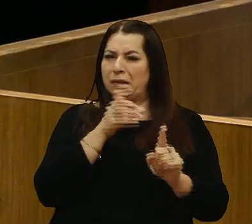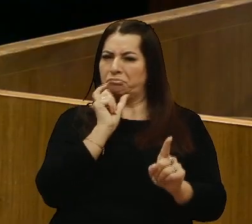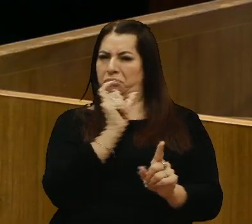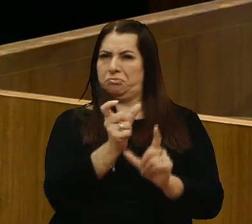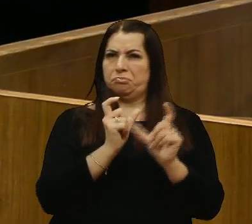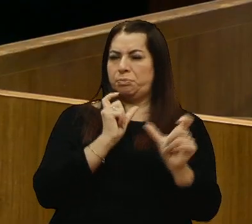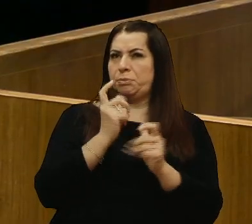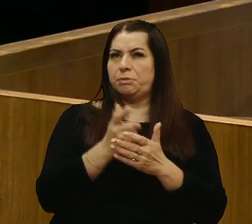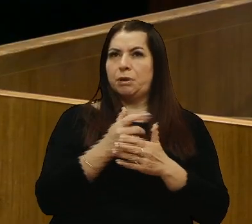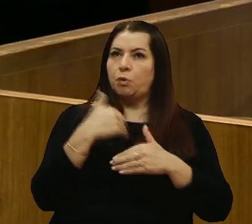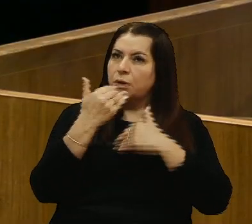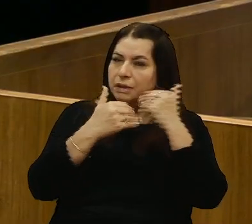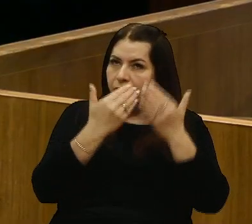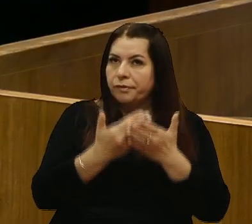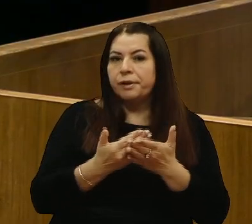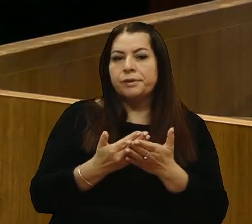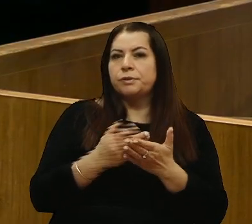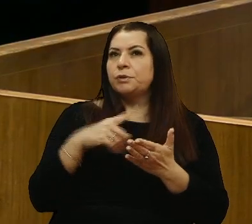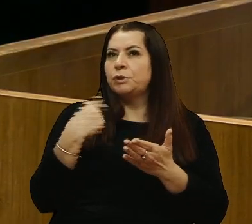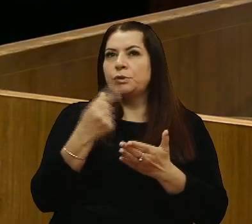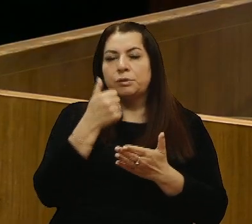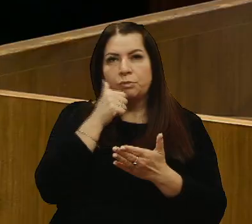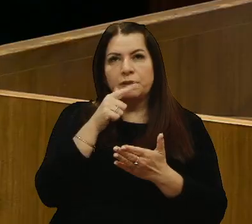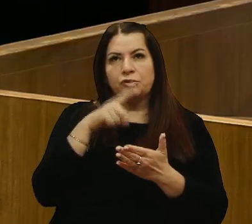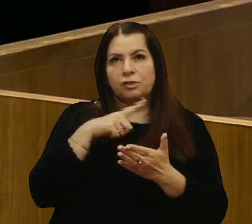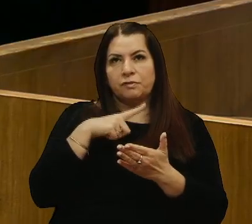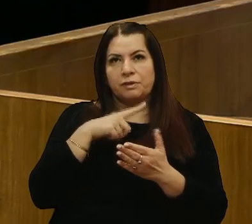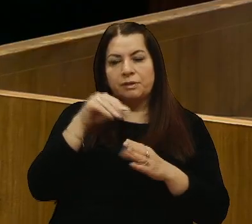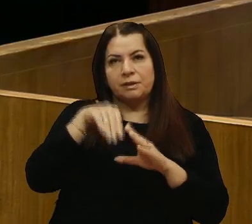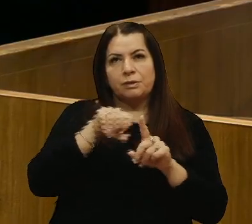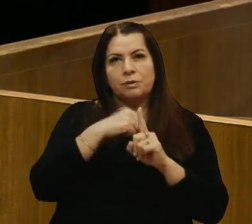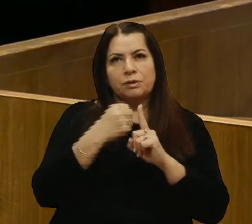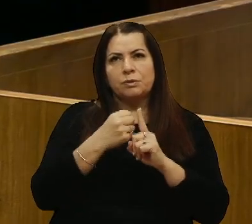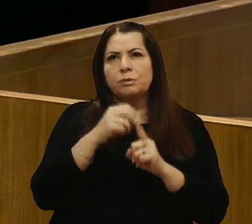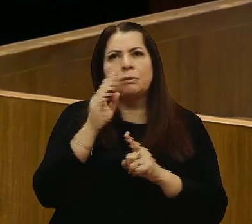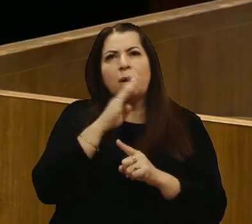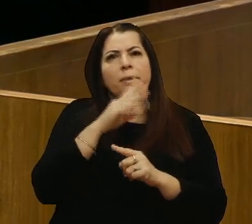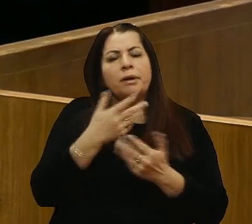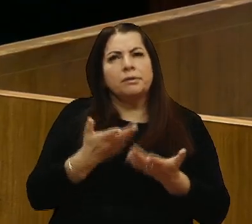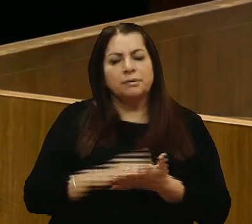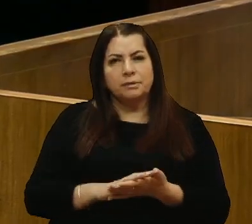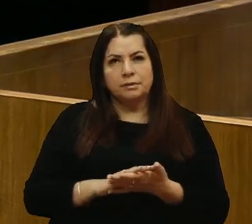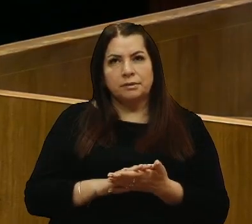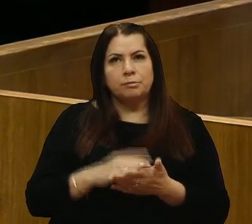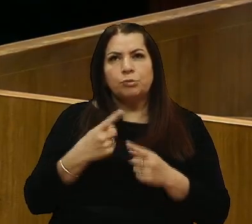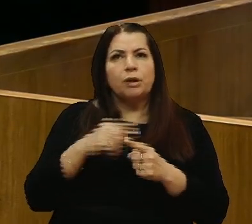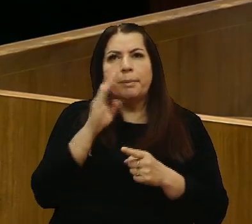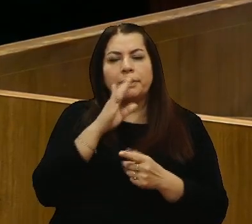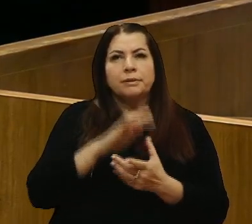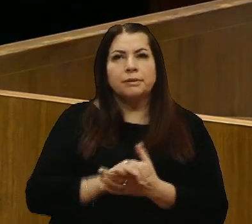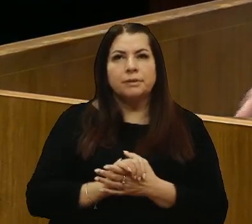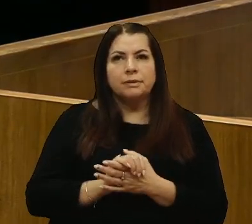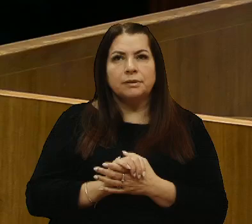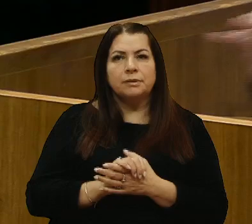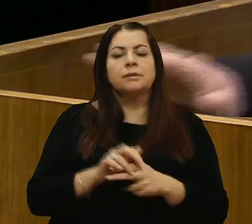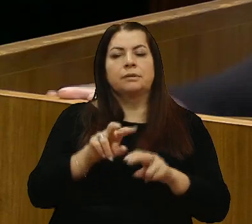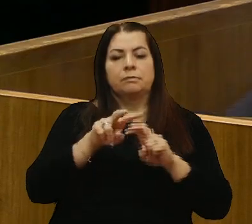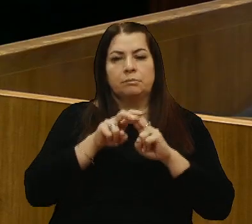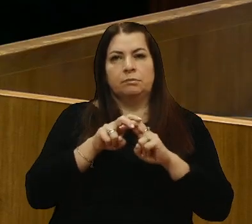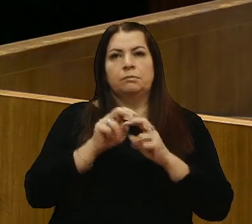atacar os avanços que nós mulheres tivemos na sociedade? Qual é a pressa para isso? Por que a pressa? Por